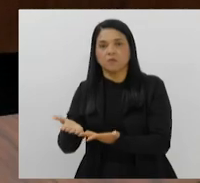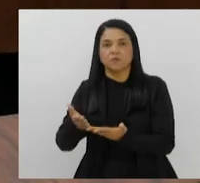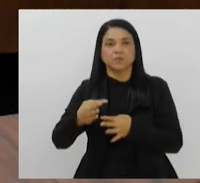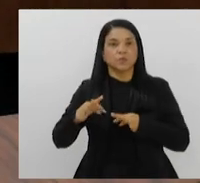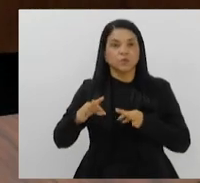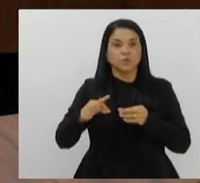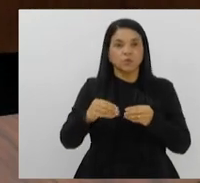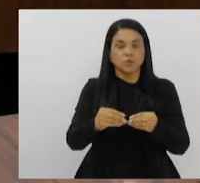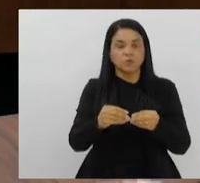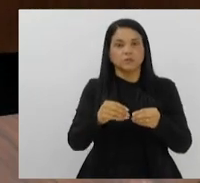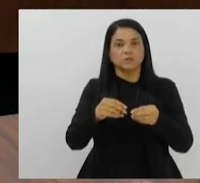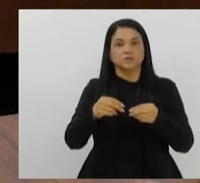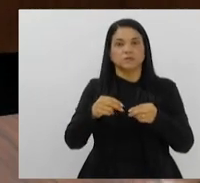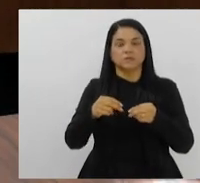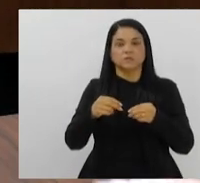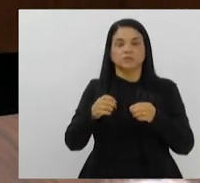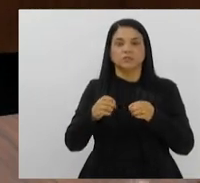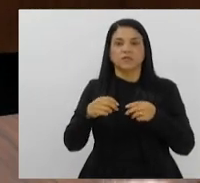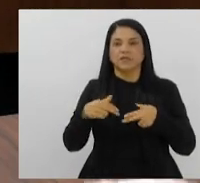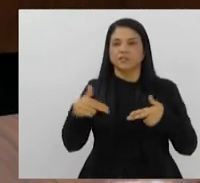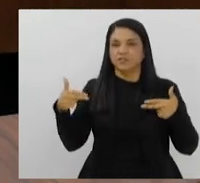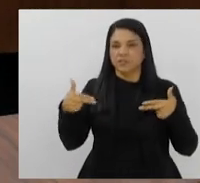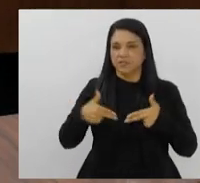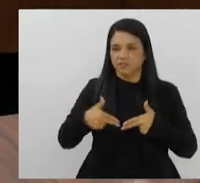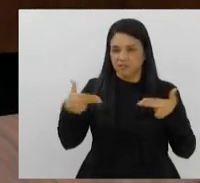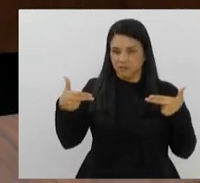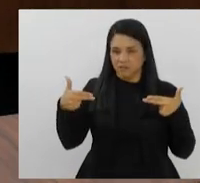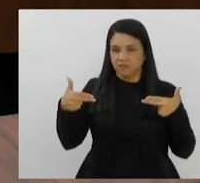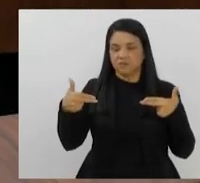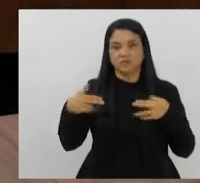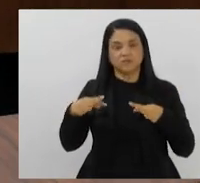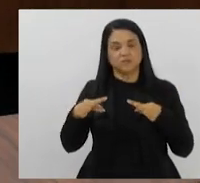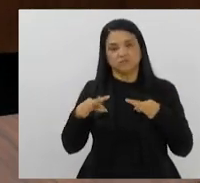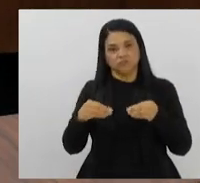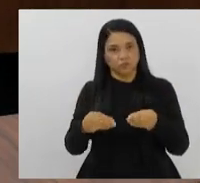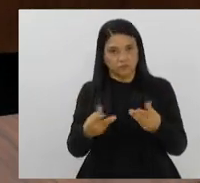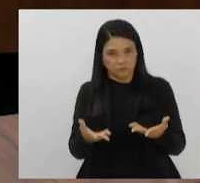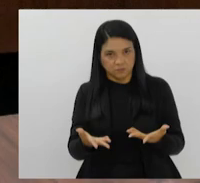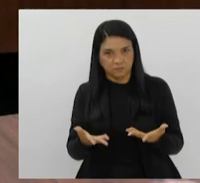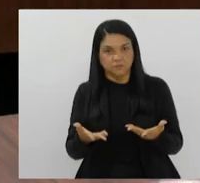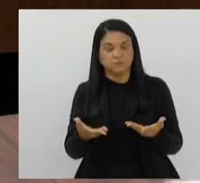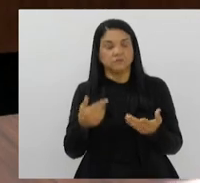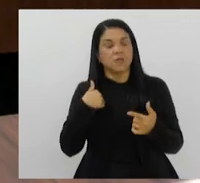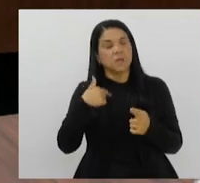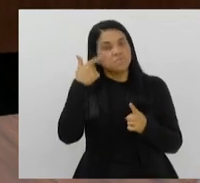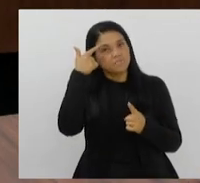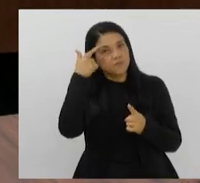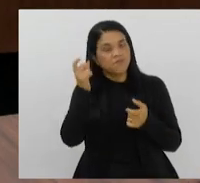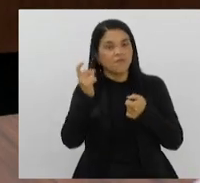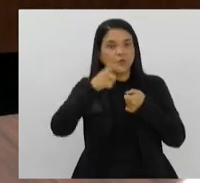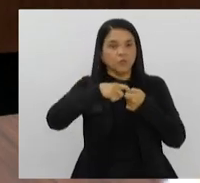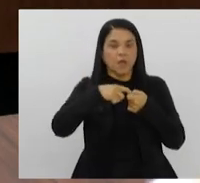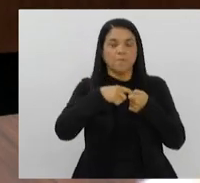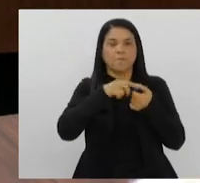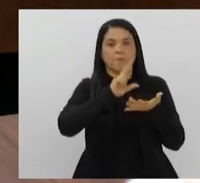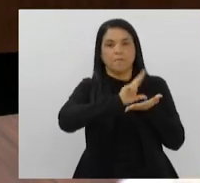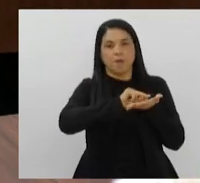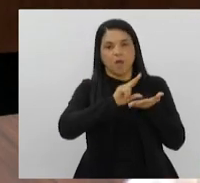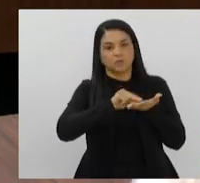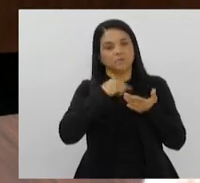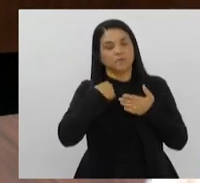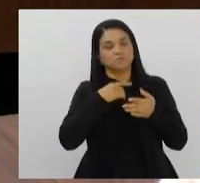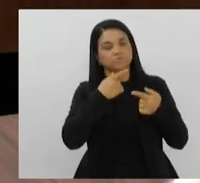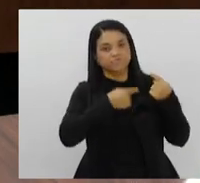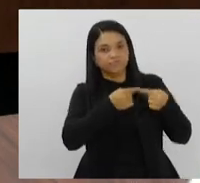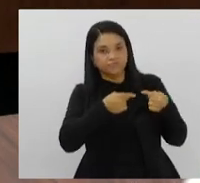todas as etnias, sem exceção. Então, é para sair de pauta, para merecer uma reflexão, etc. Porque essas coisas, às